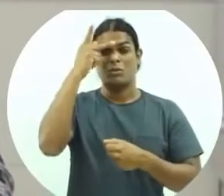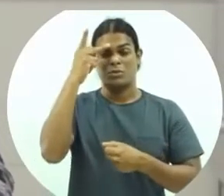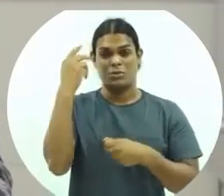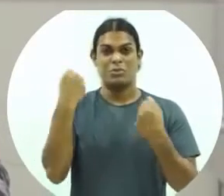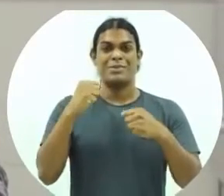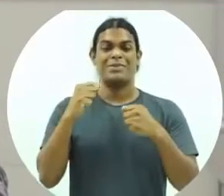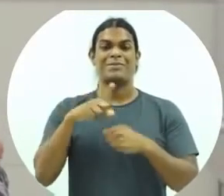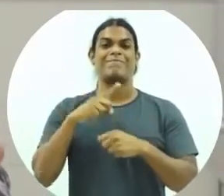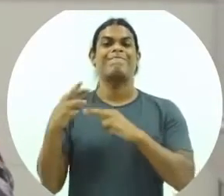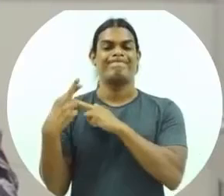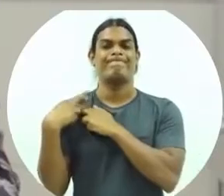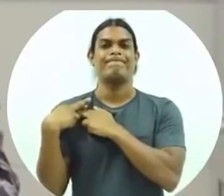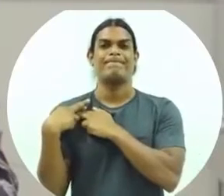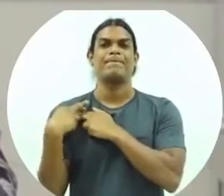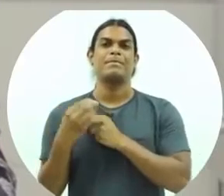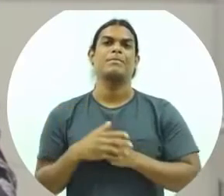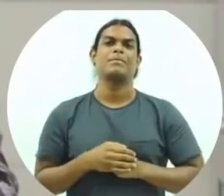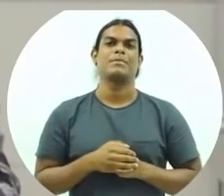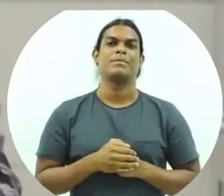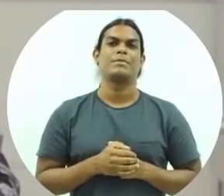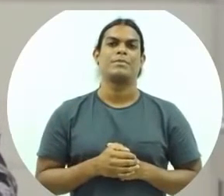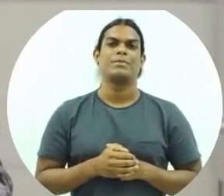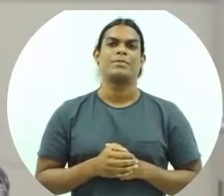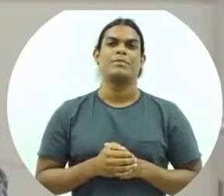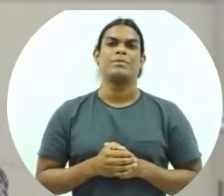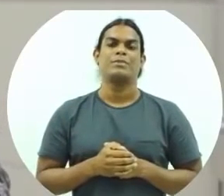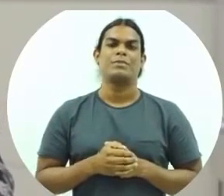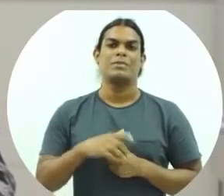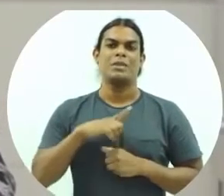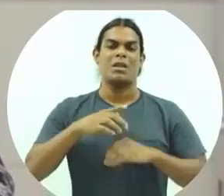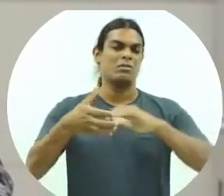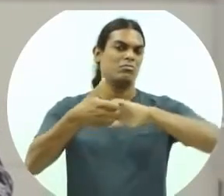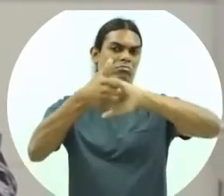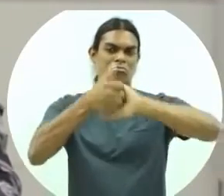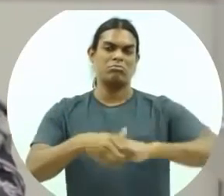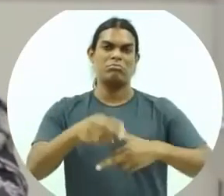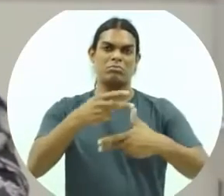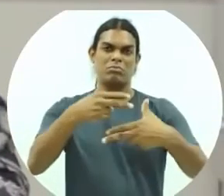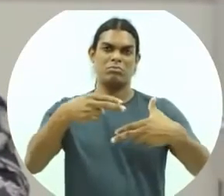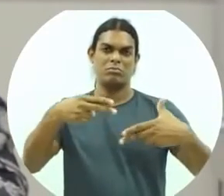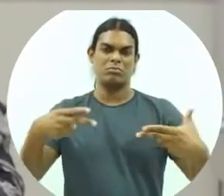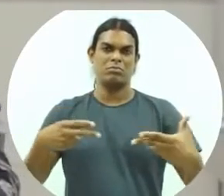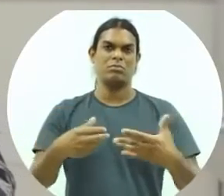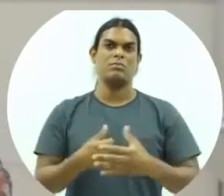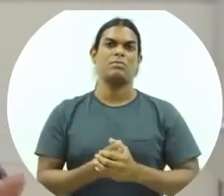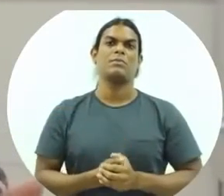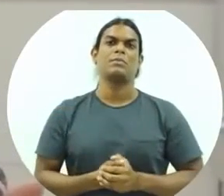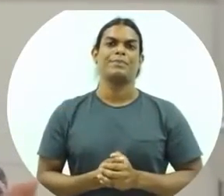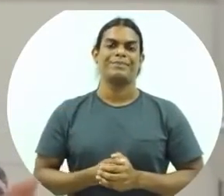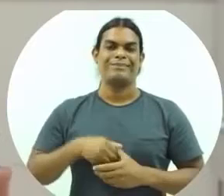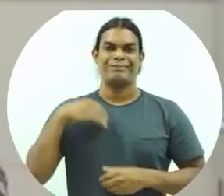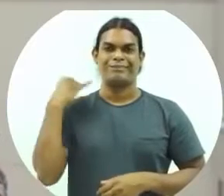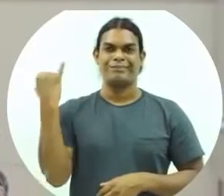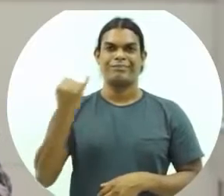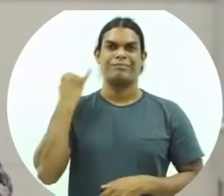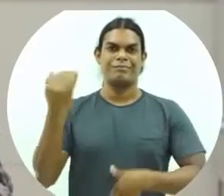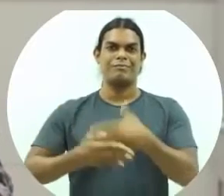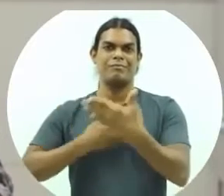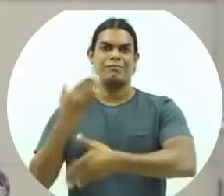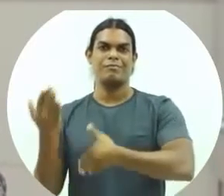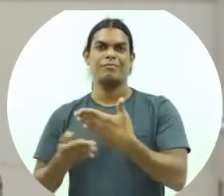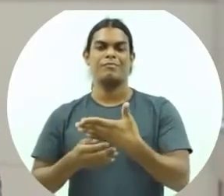ou seja, existe um rol de competências essas que são necessárias para o desenvolvimento